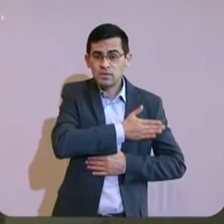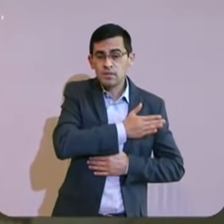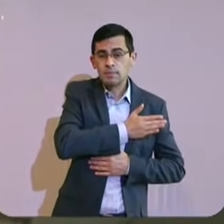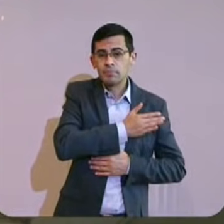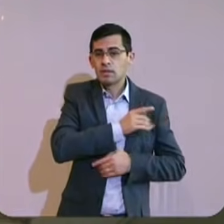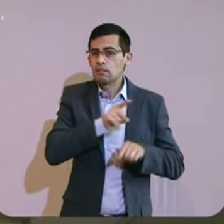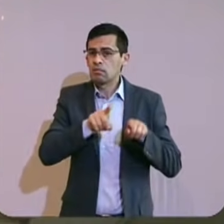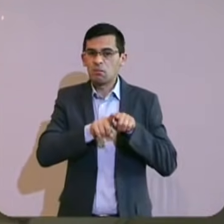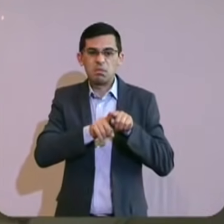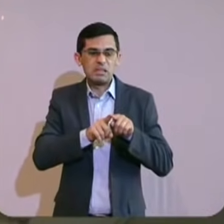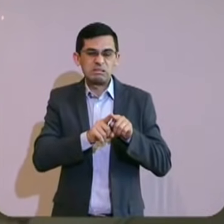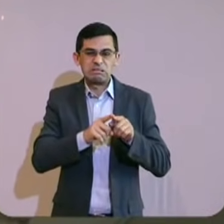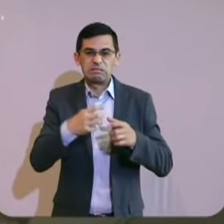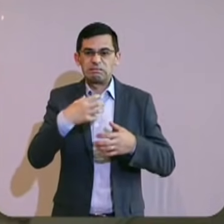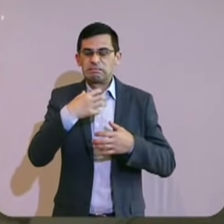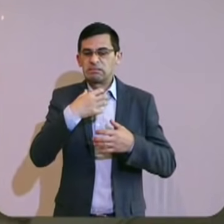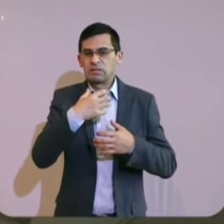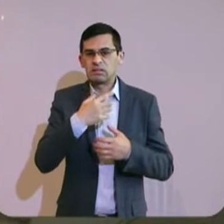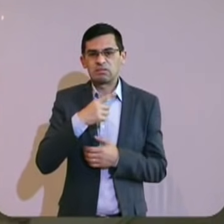e nem sentimos o cheiro.